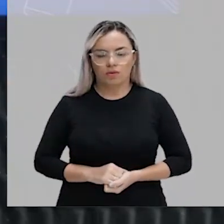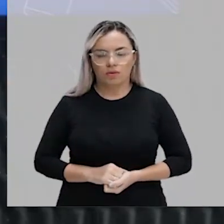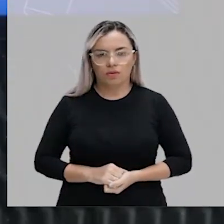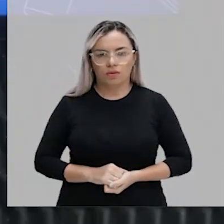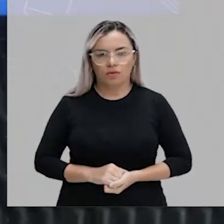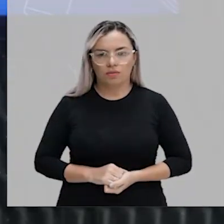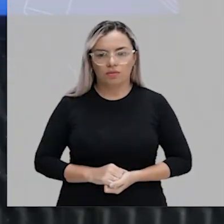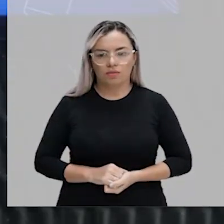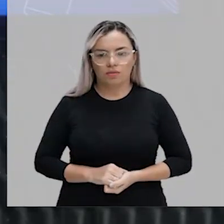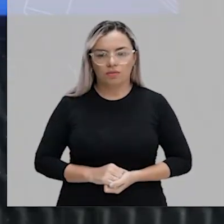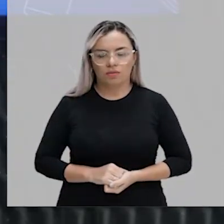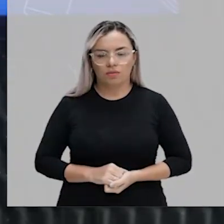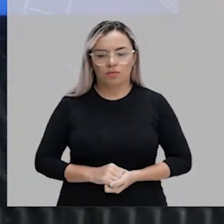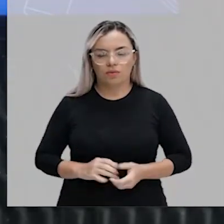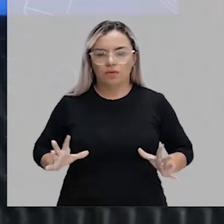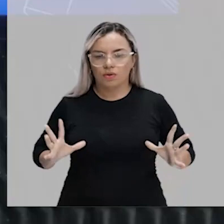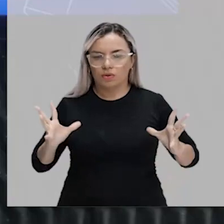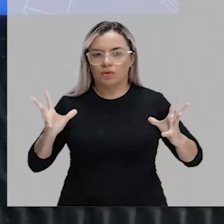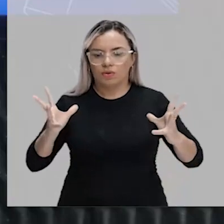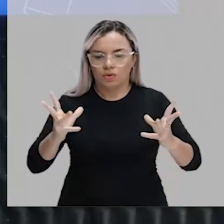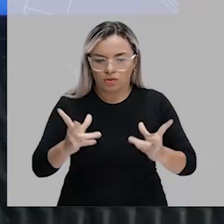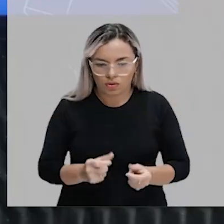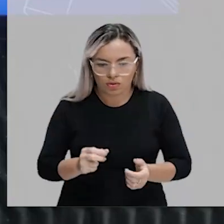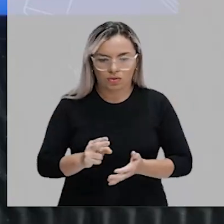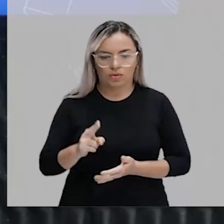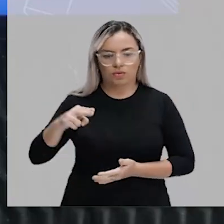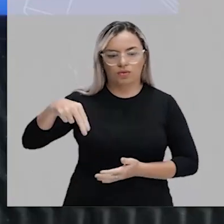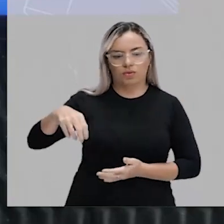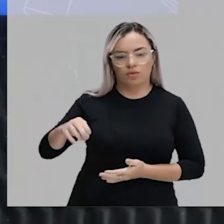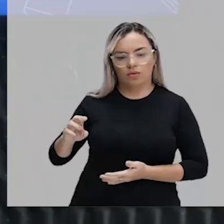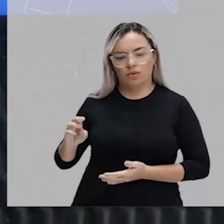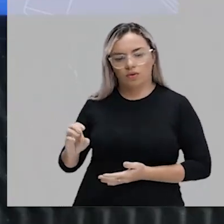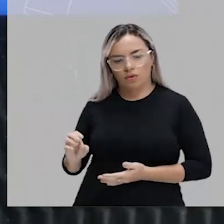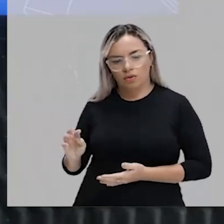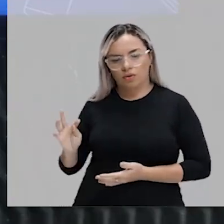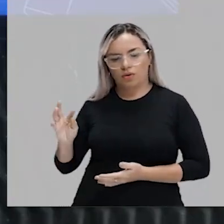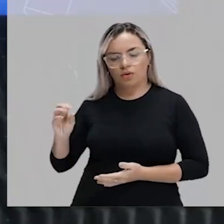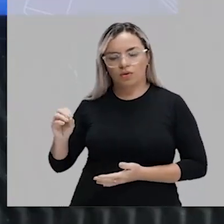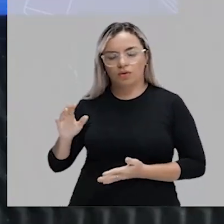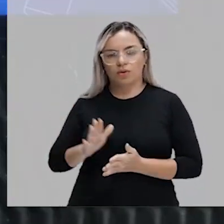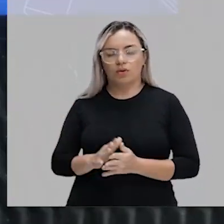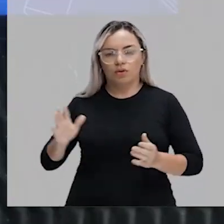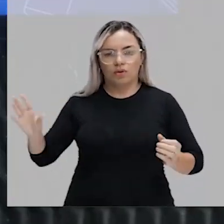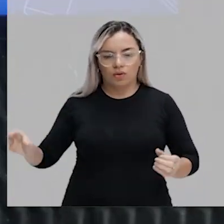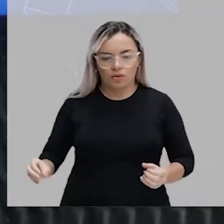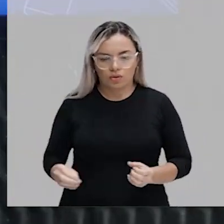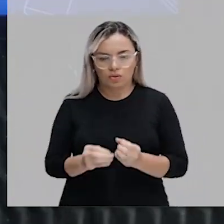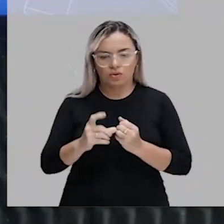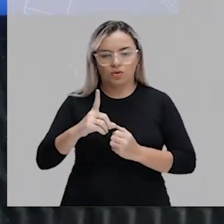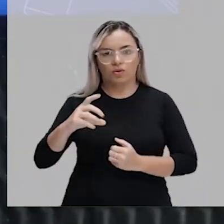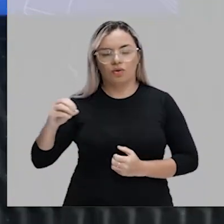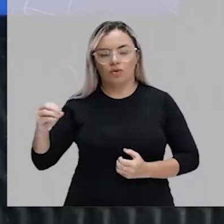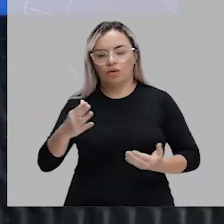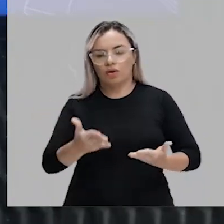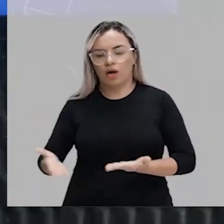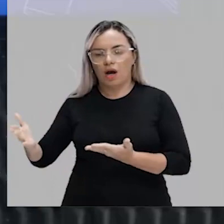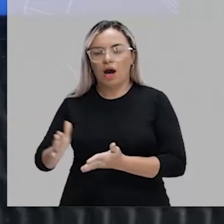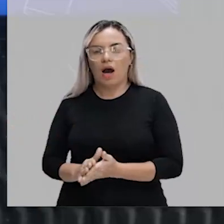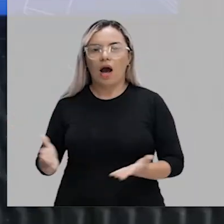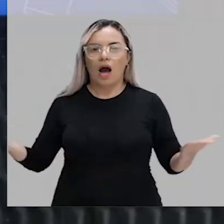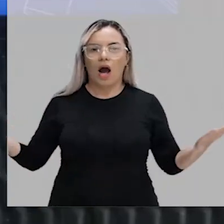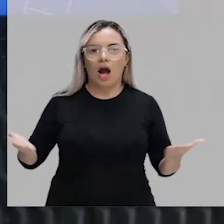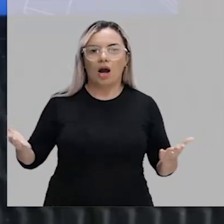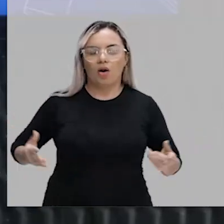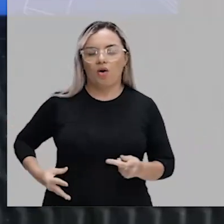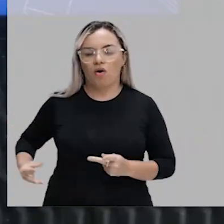lo vuestro. Todos no neutro acompanham o artigo neutro lo. No plural